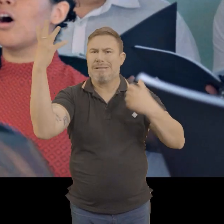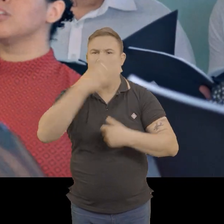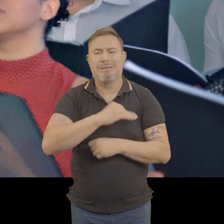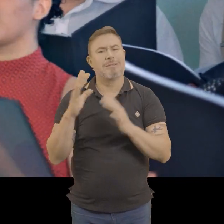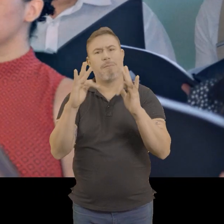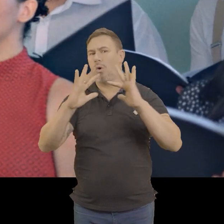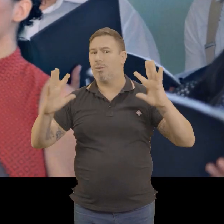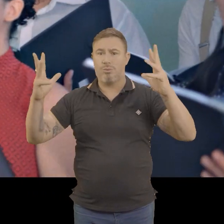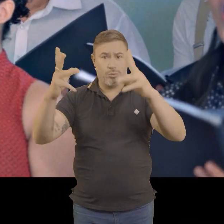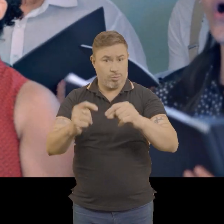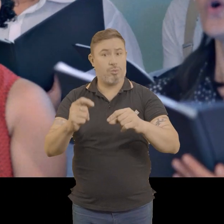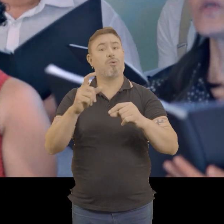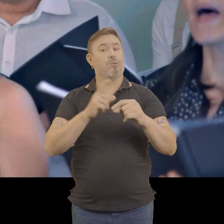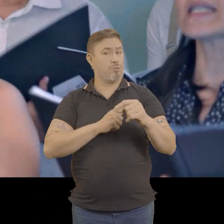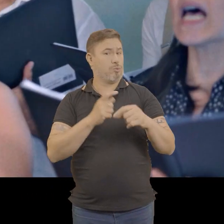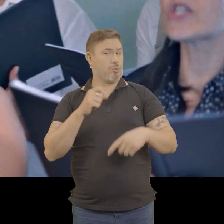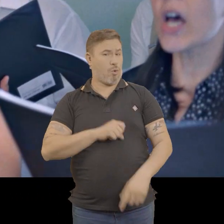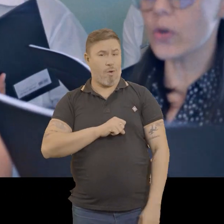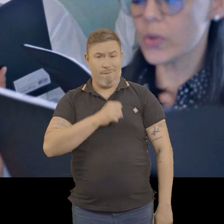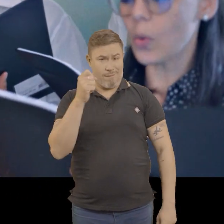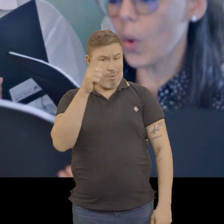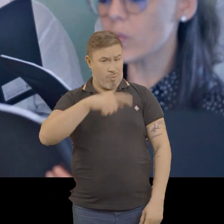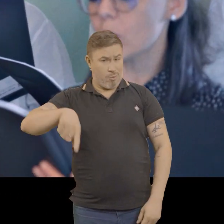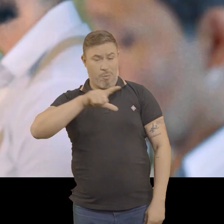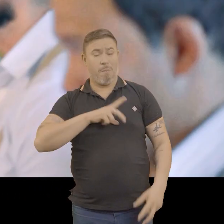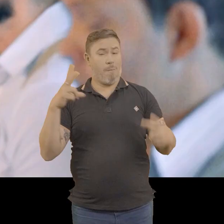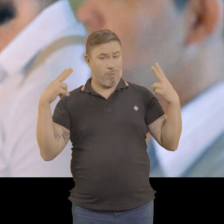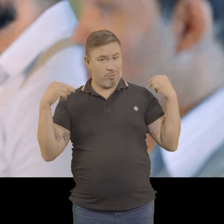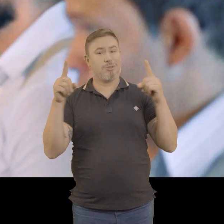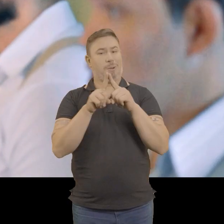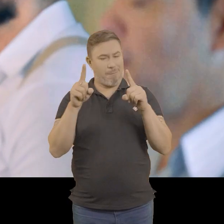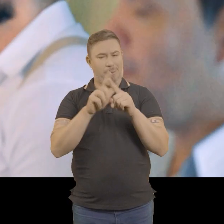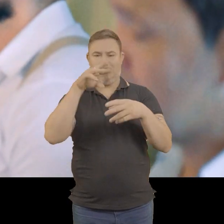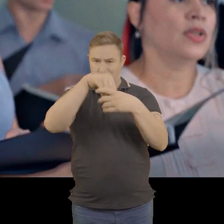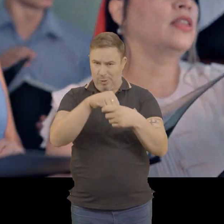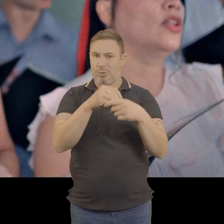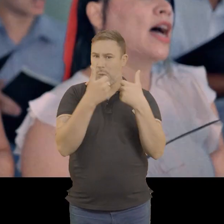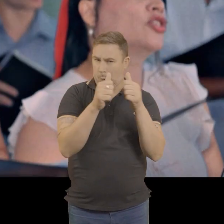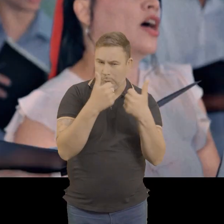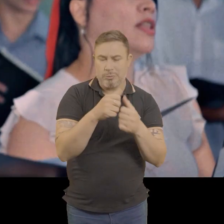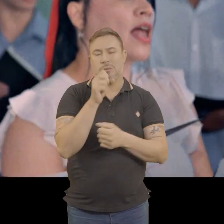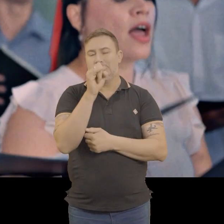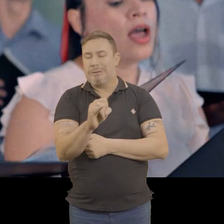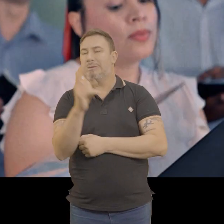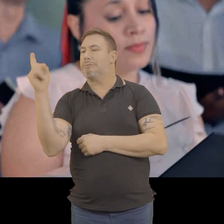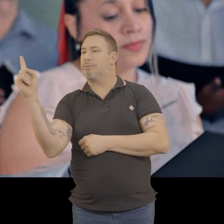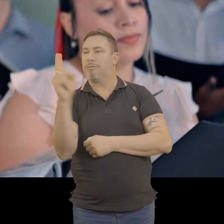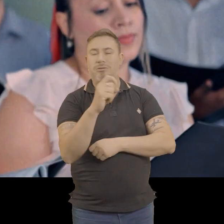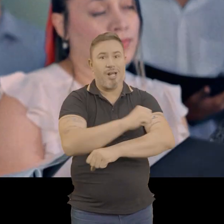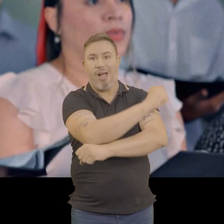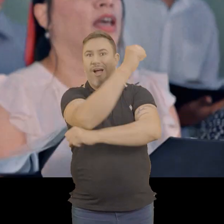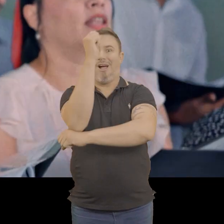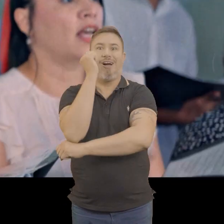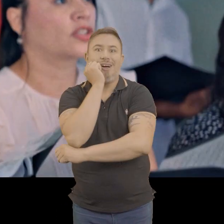Namoram todos, é um horror. Os passageiros e o condutor. Se o bonde passa, estão na janela. Se o